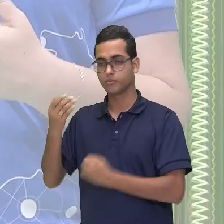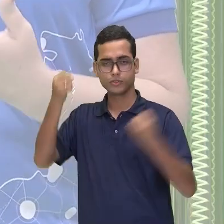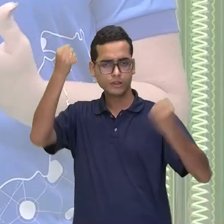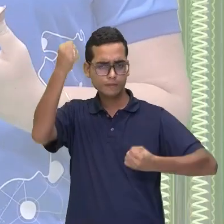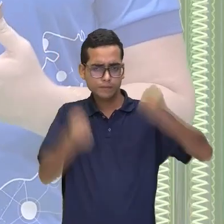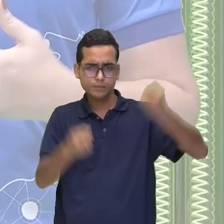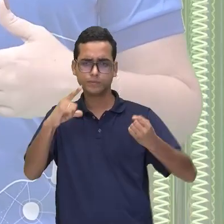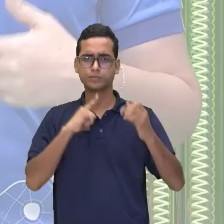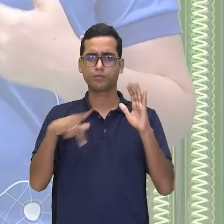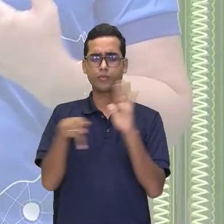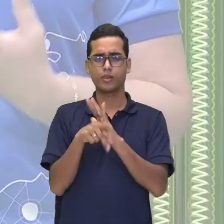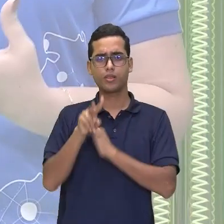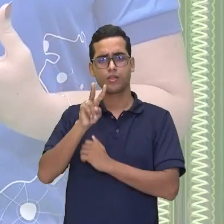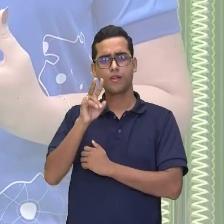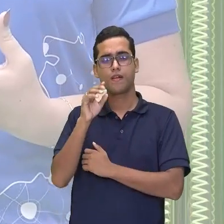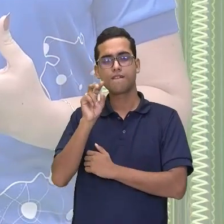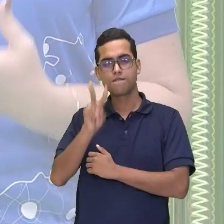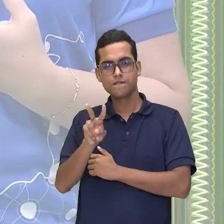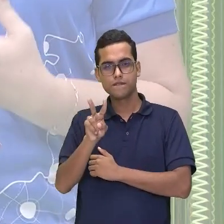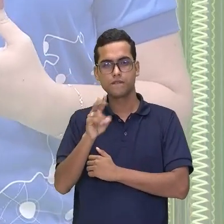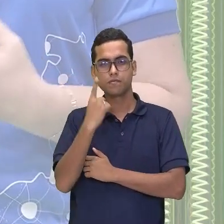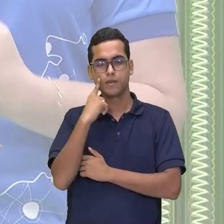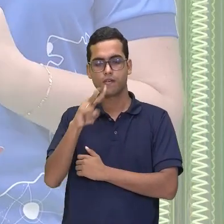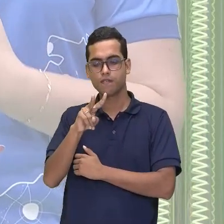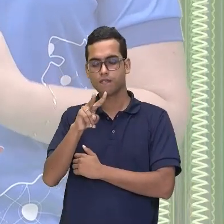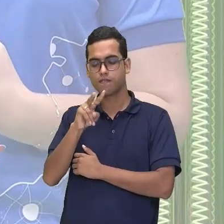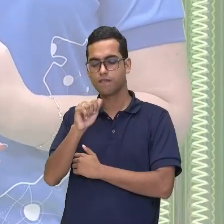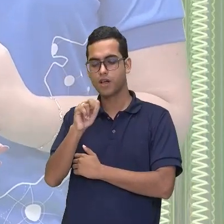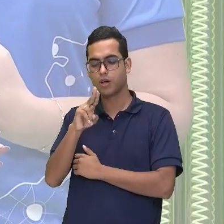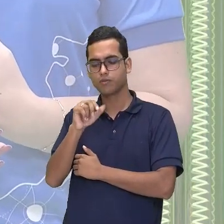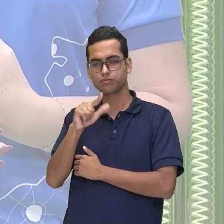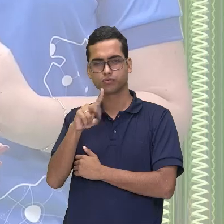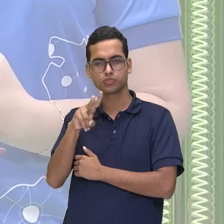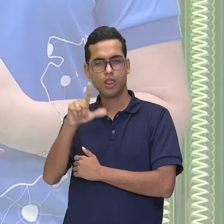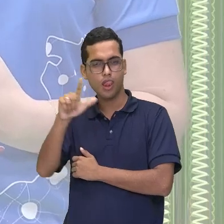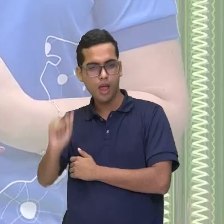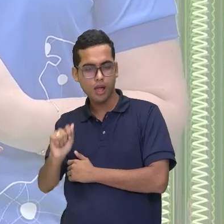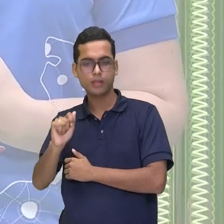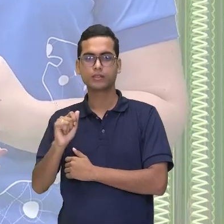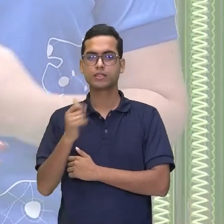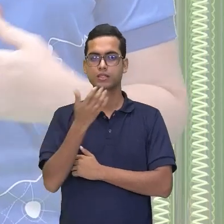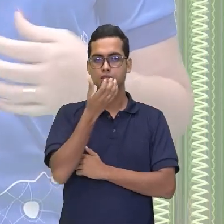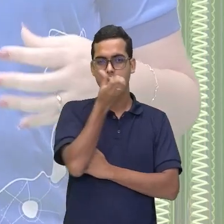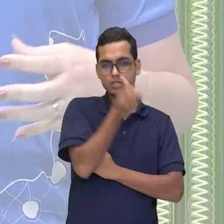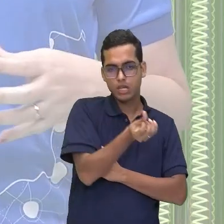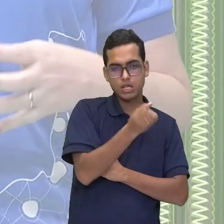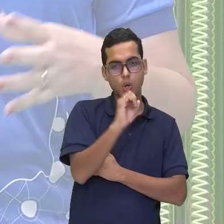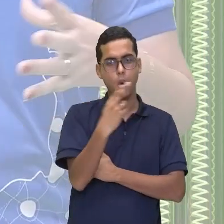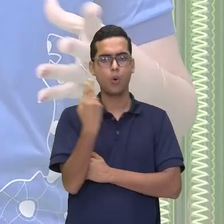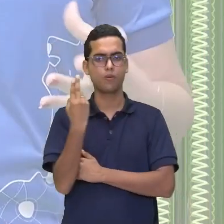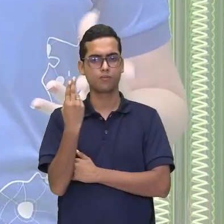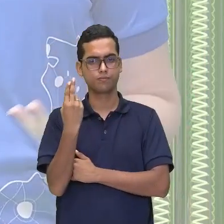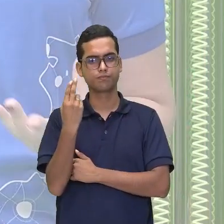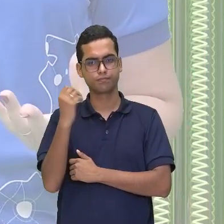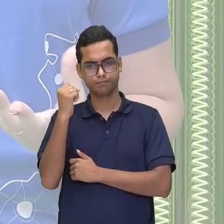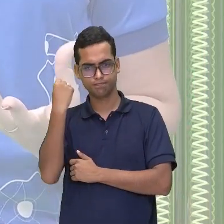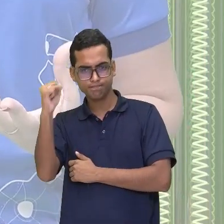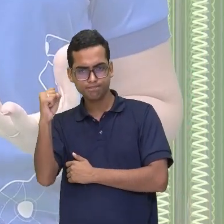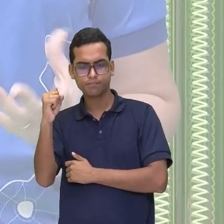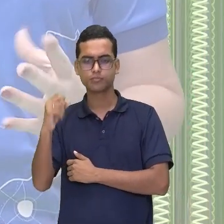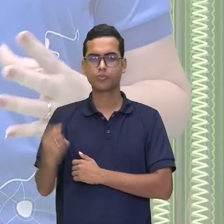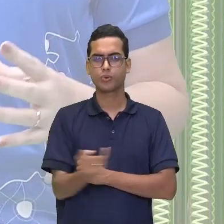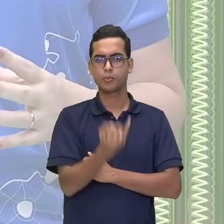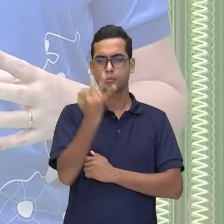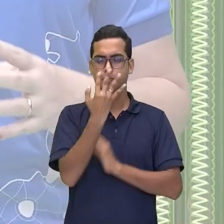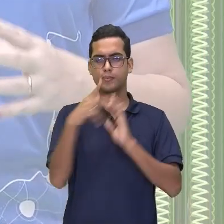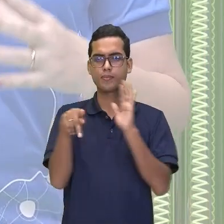ali 6 válvulas, 8 válvulas, né, diferente daquelas 4 que a gente viu anteriormente, vai acabar ocupando mais